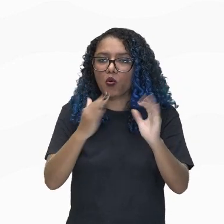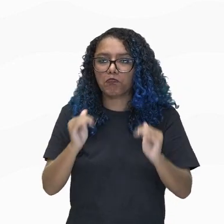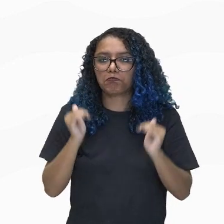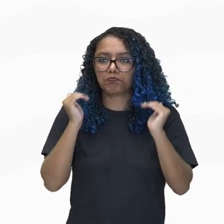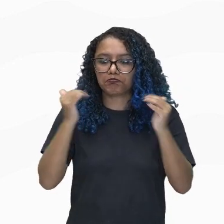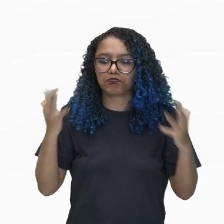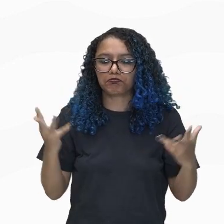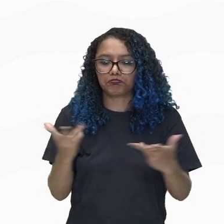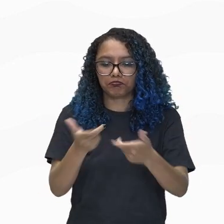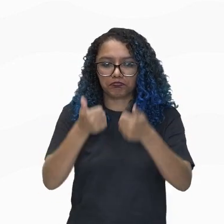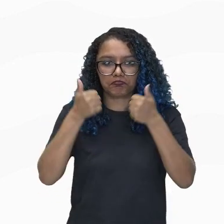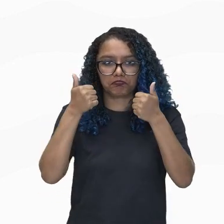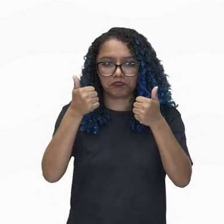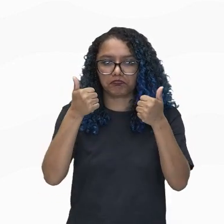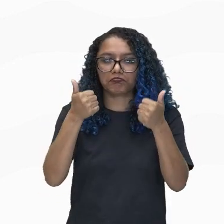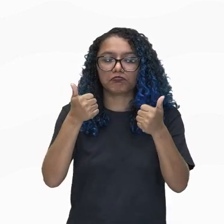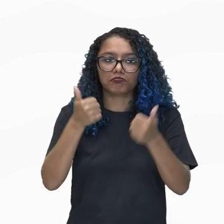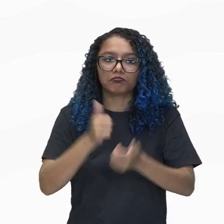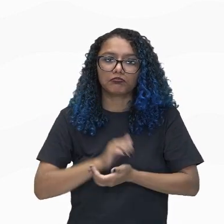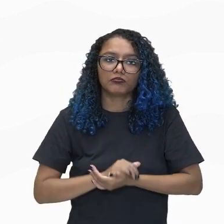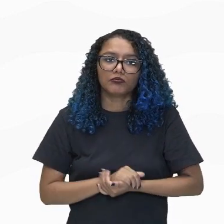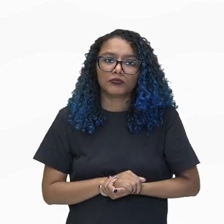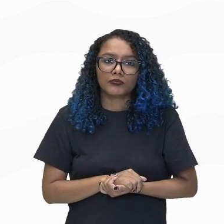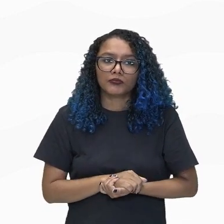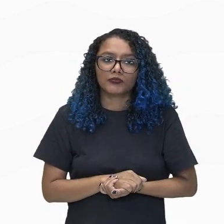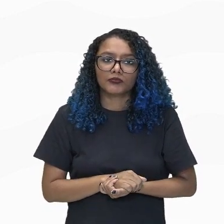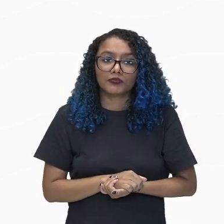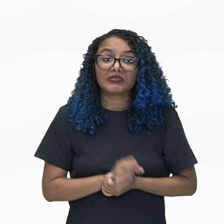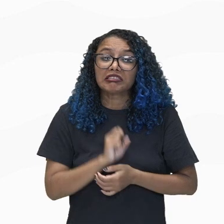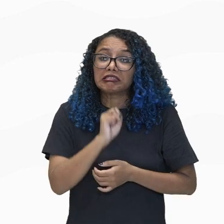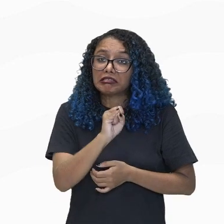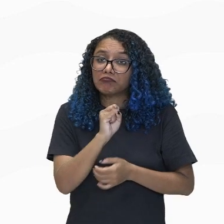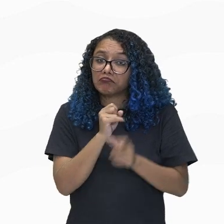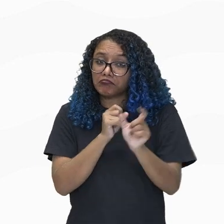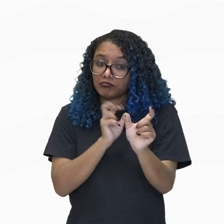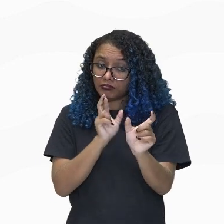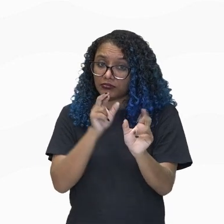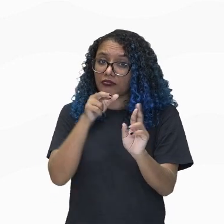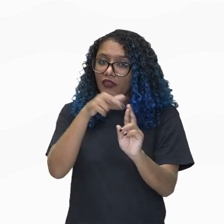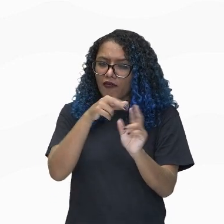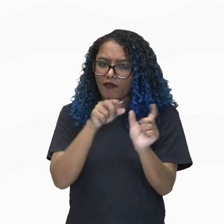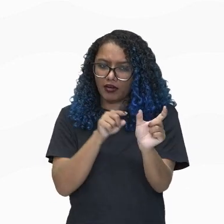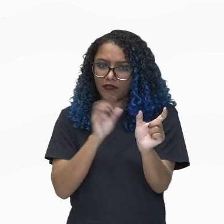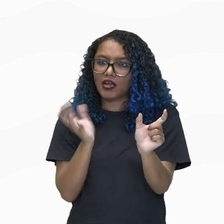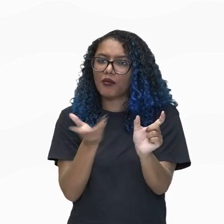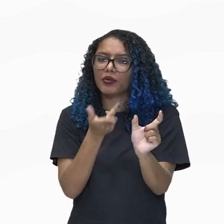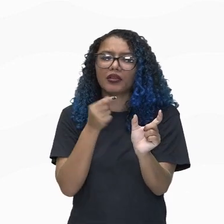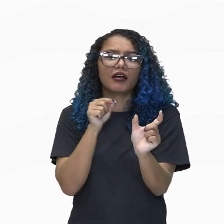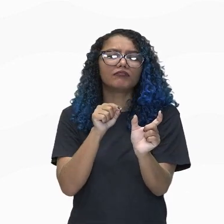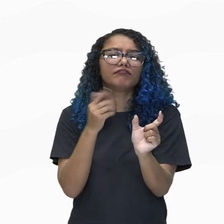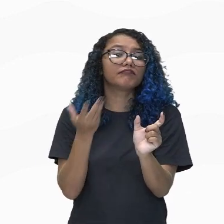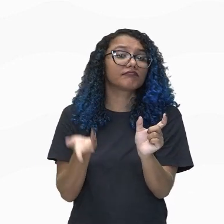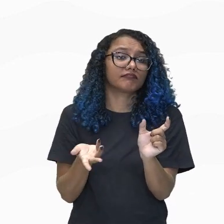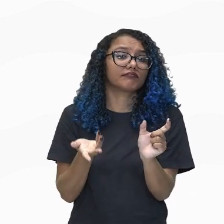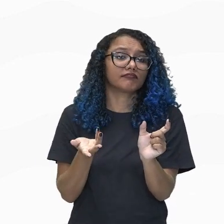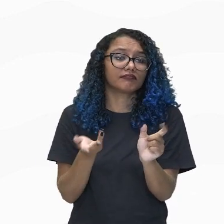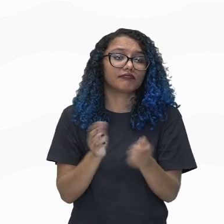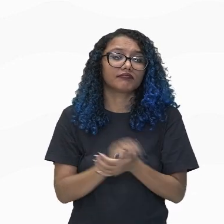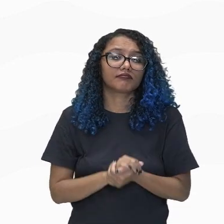de destreza. Então, se eu falo de habilidade, né, eu estou falando